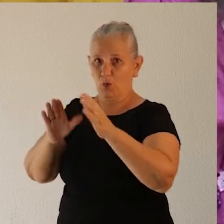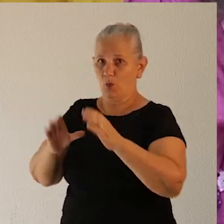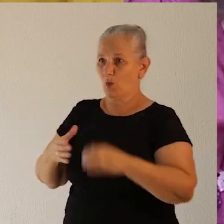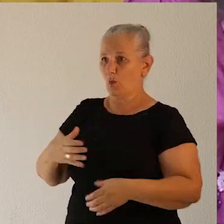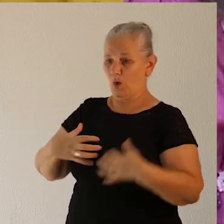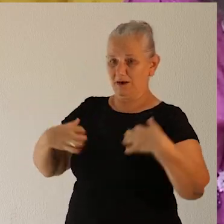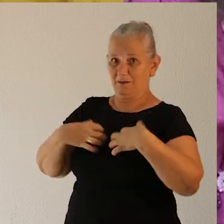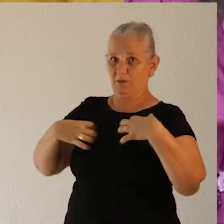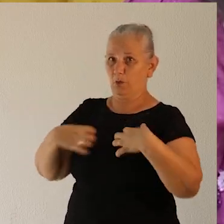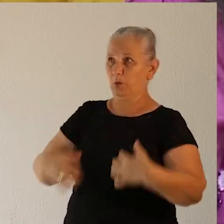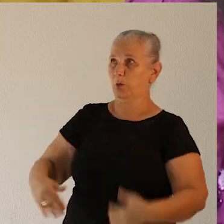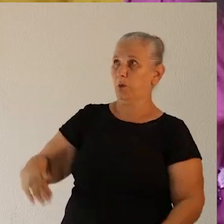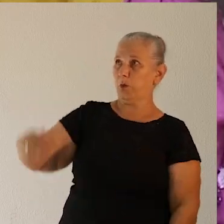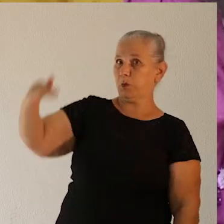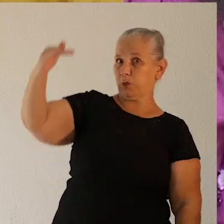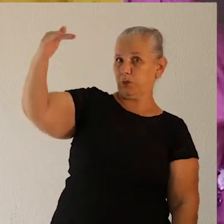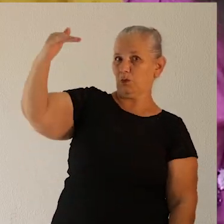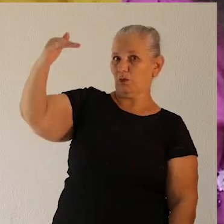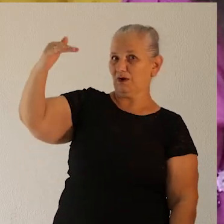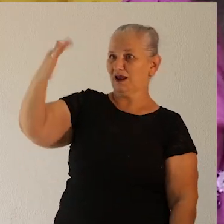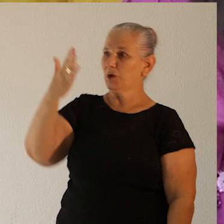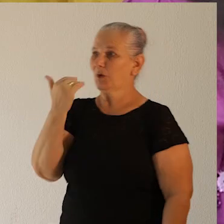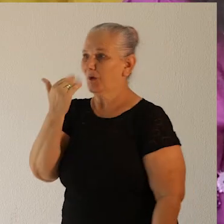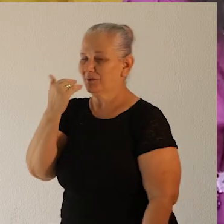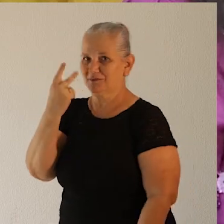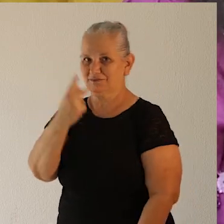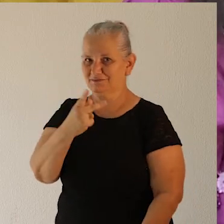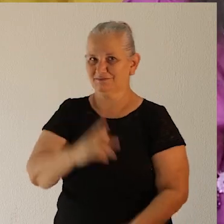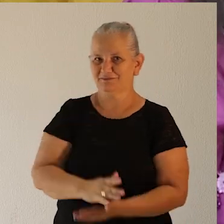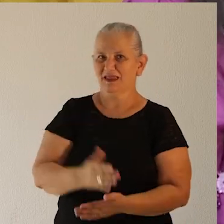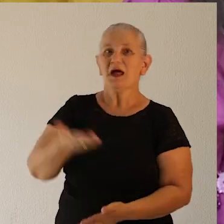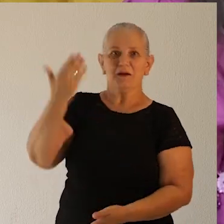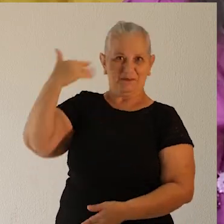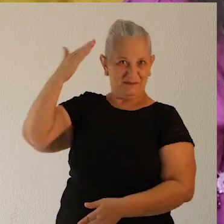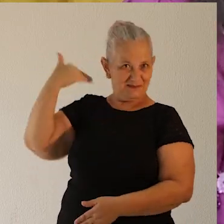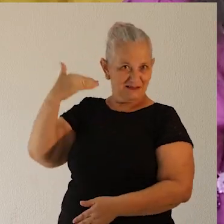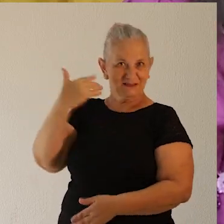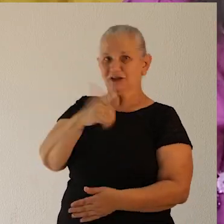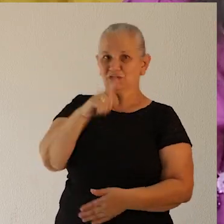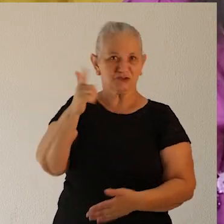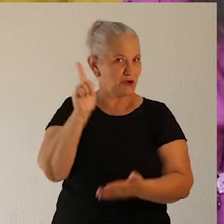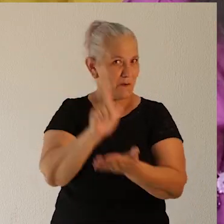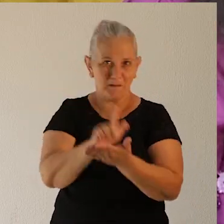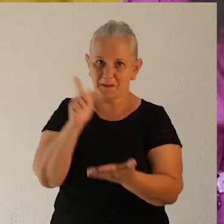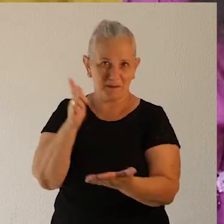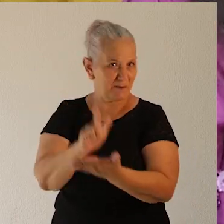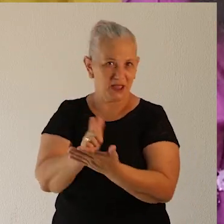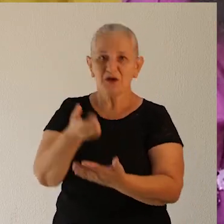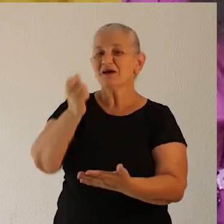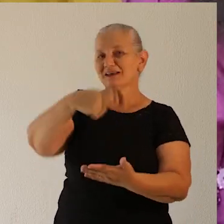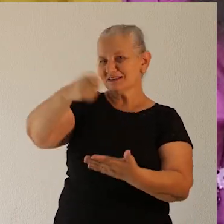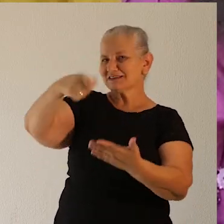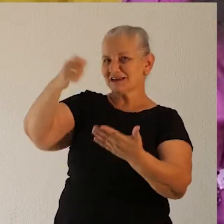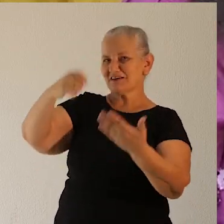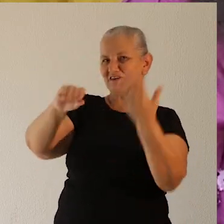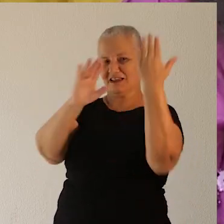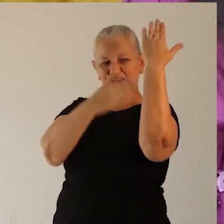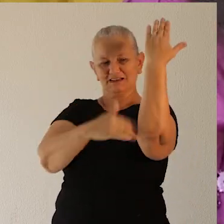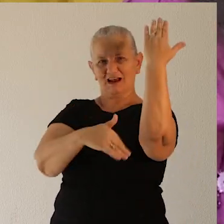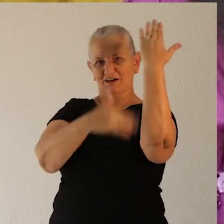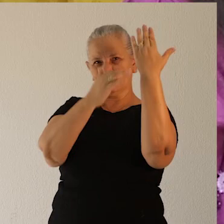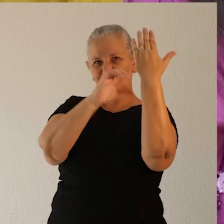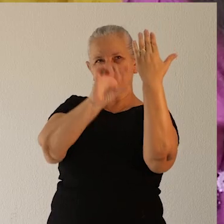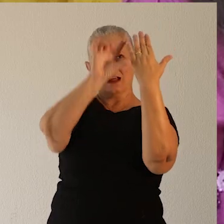e virar quitute. Antigamente, quando não existia papel, Se escrevia nas folhas da palmeira ou na casca